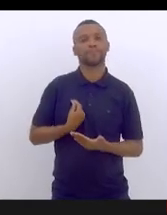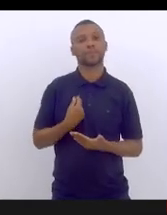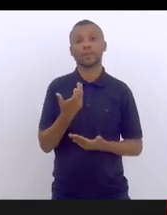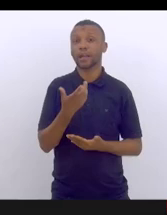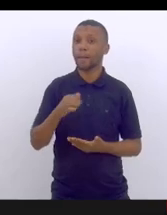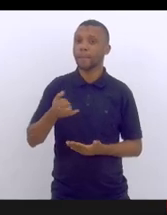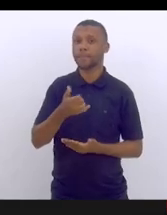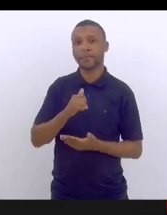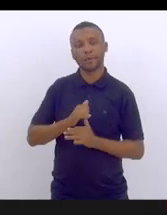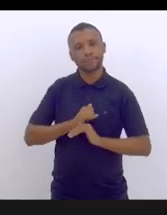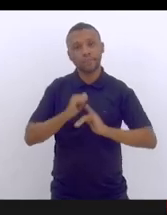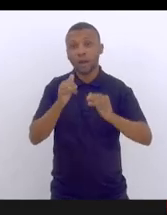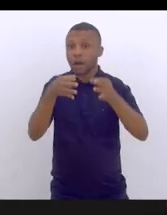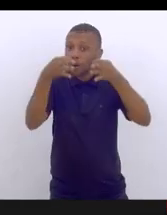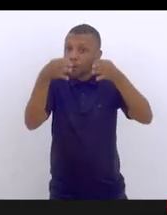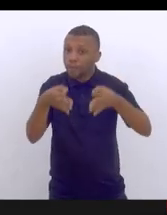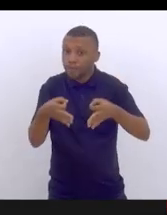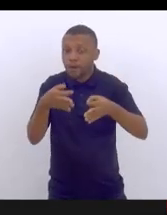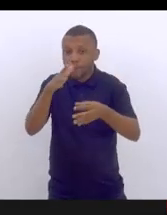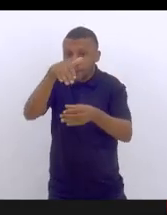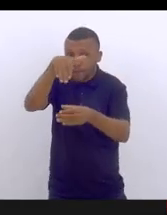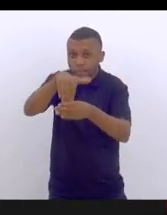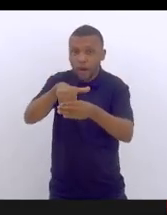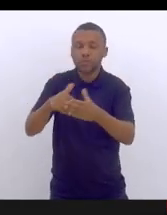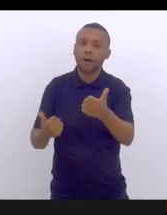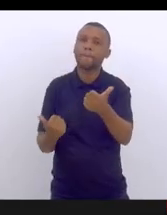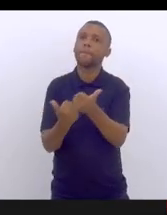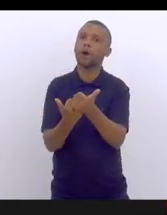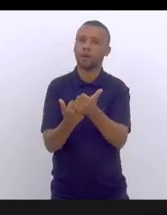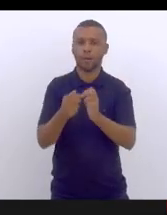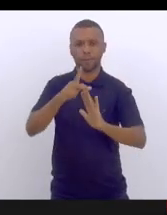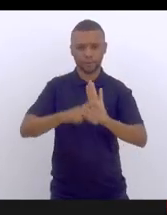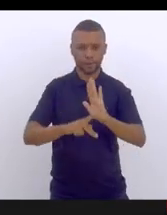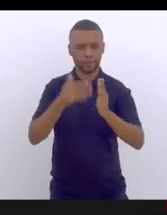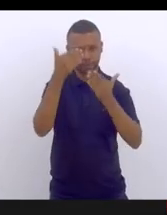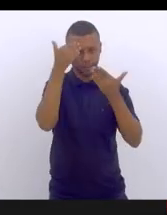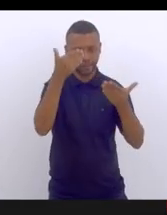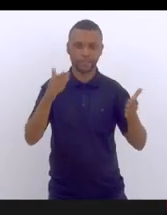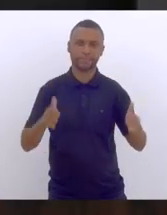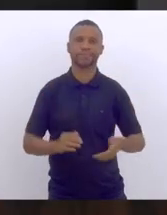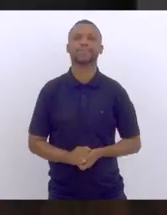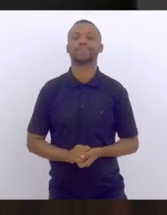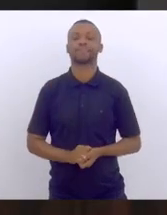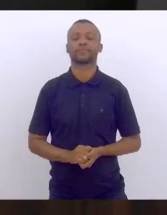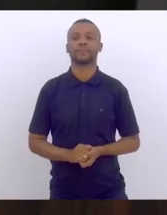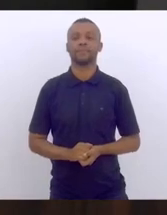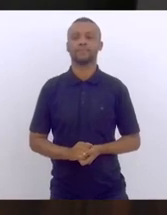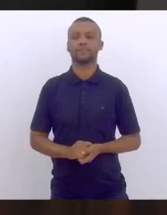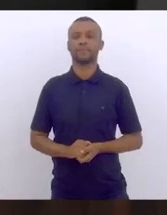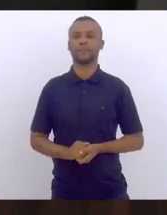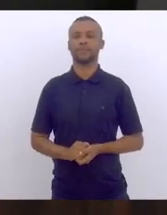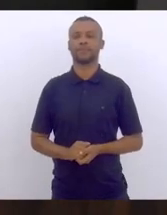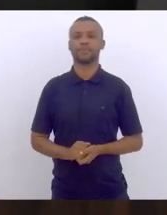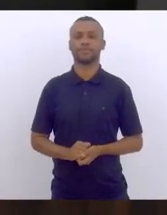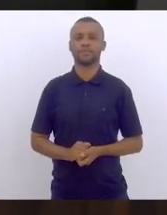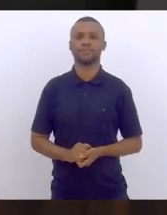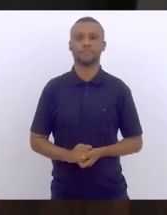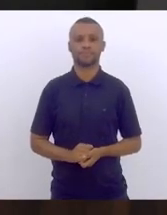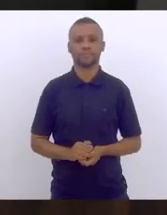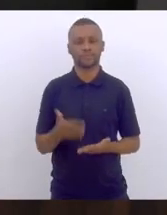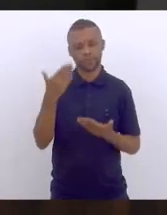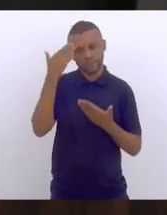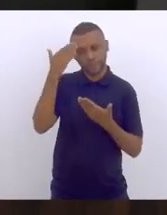consignar, confirmar o meu voto favorável ao projeto. Obrigado, presidente. Muito obrigada, deputado